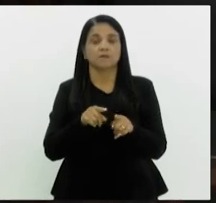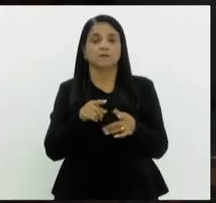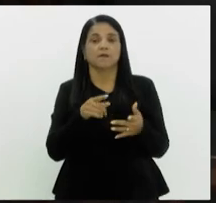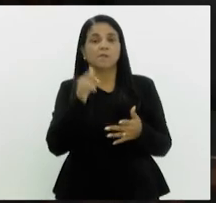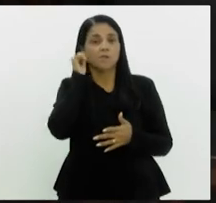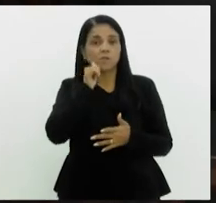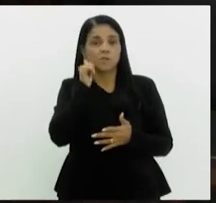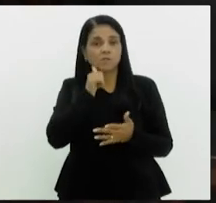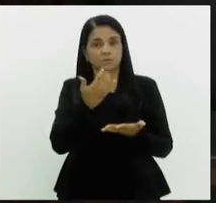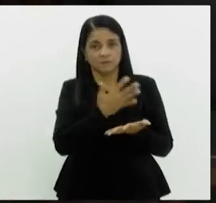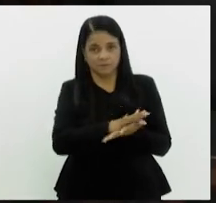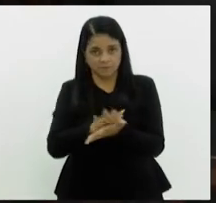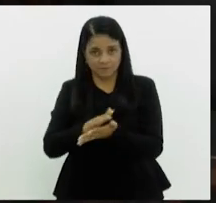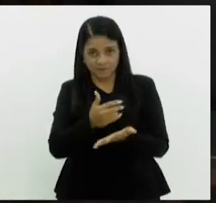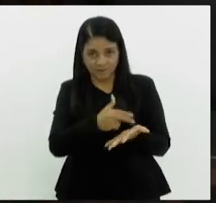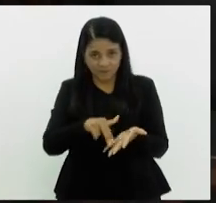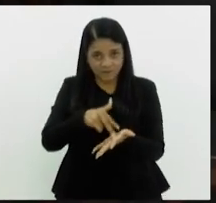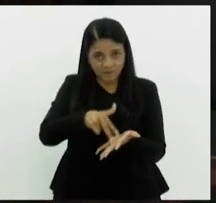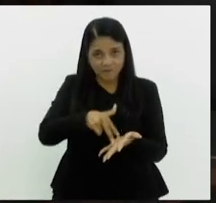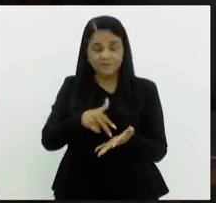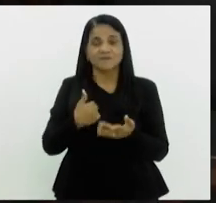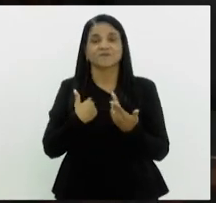presença. Muito obrigada.